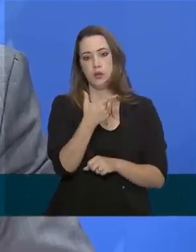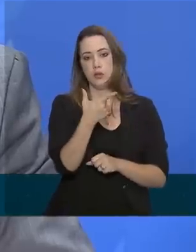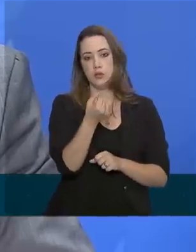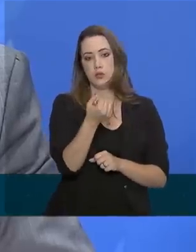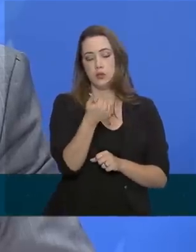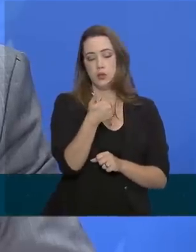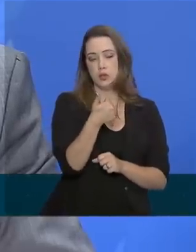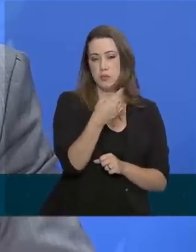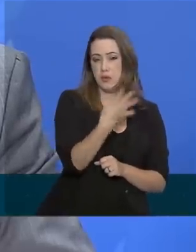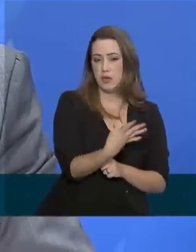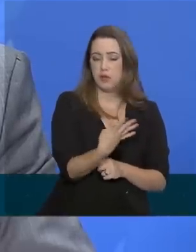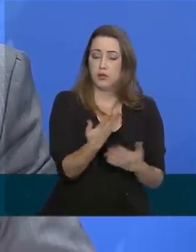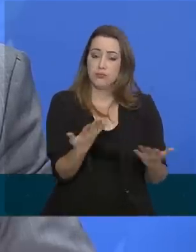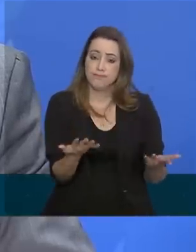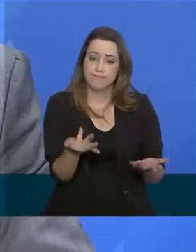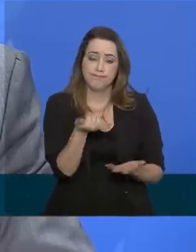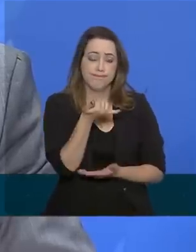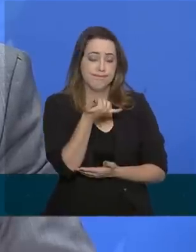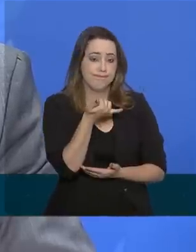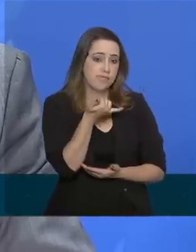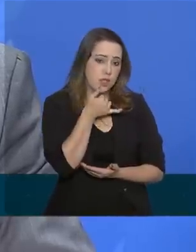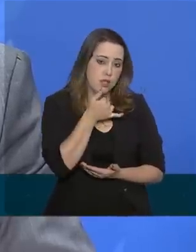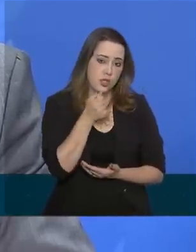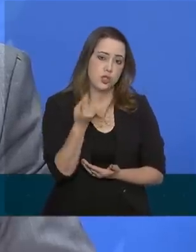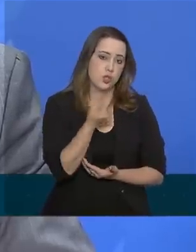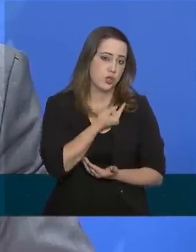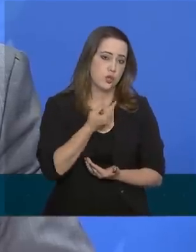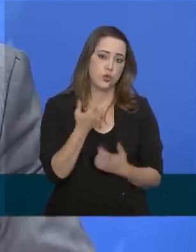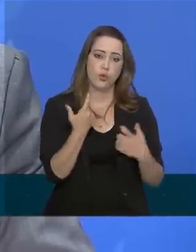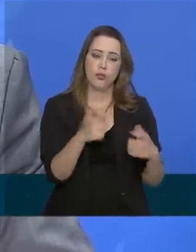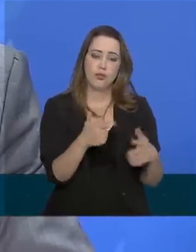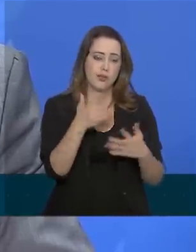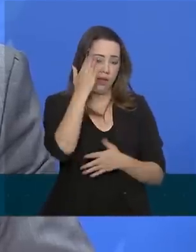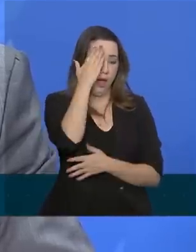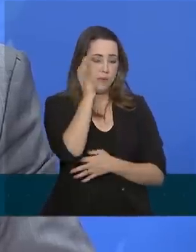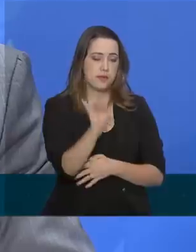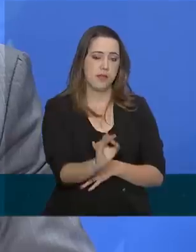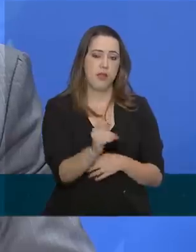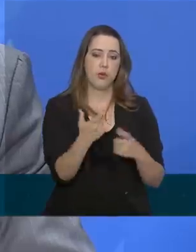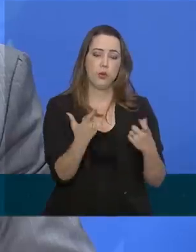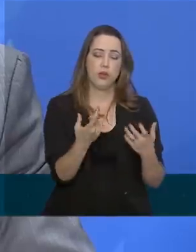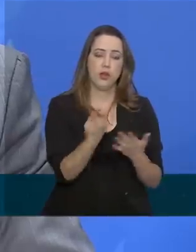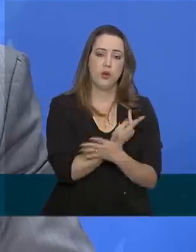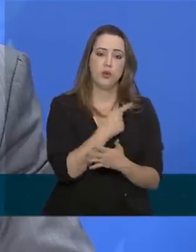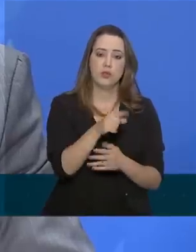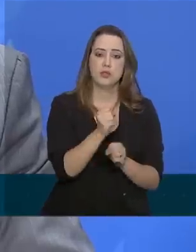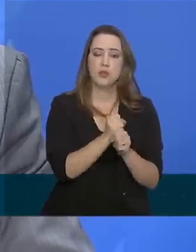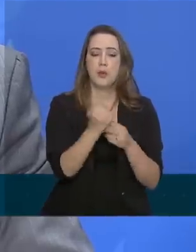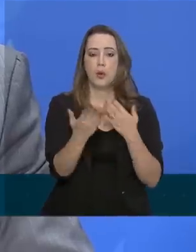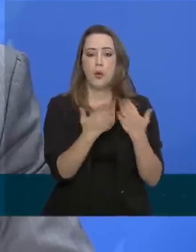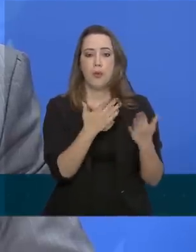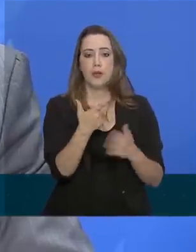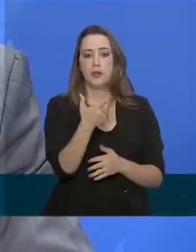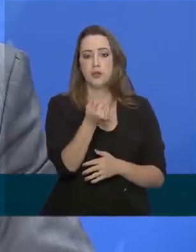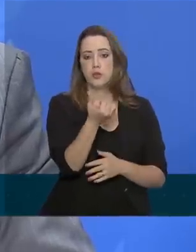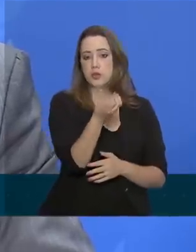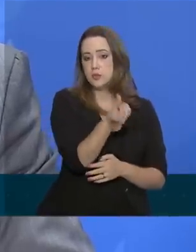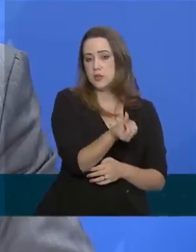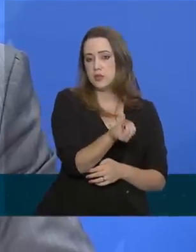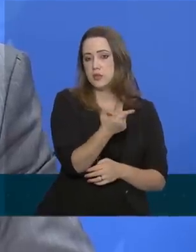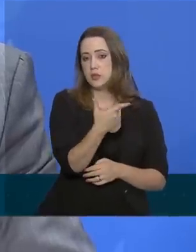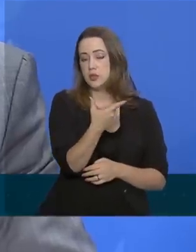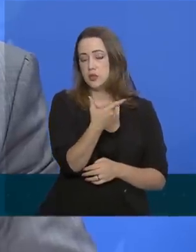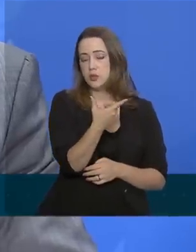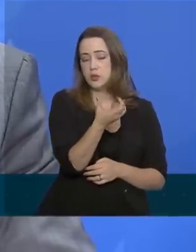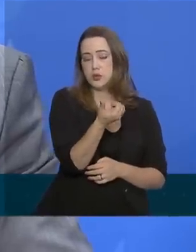nós não temos essas destinações diárias regeneradas ou destinadas para 2016 18 e pretendemos ter